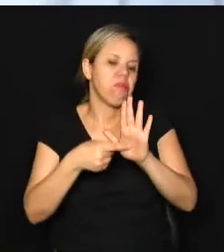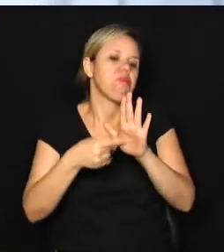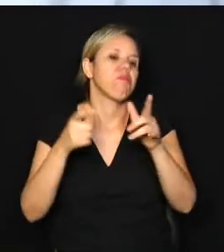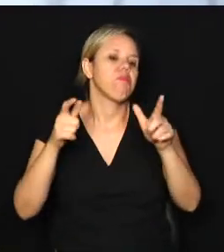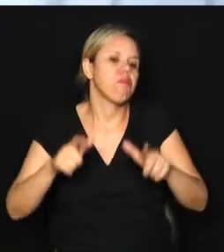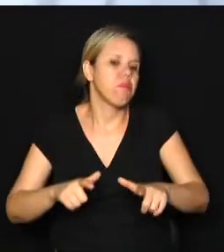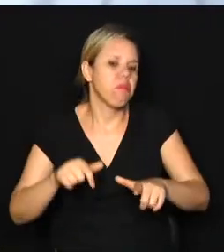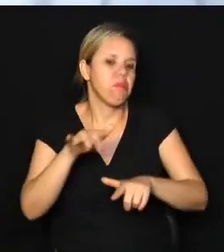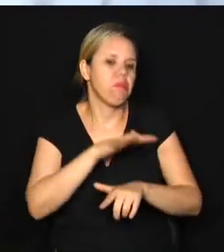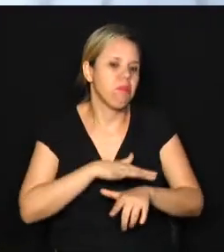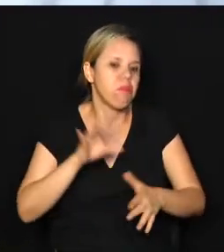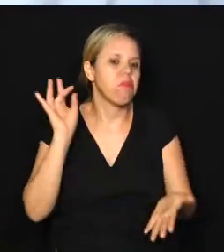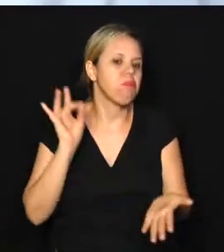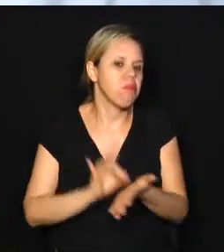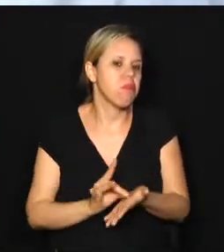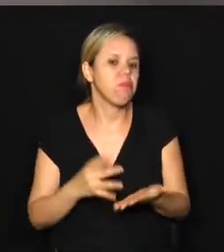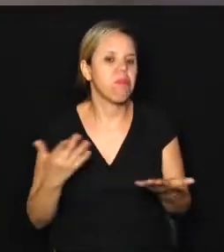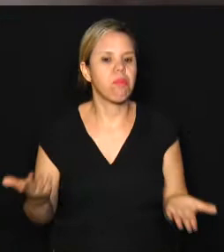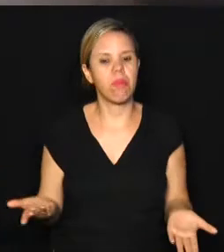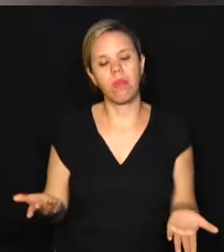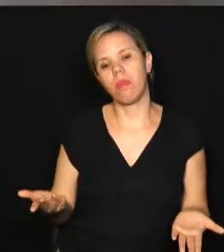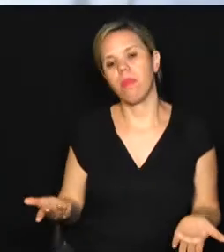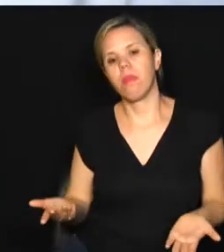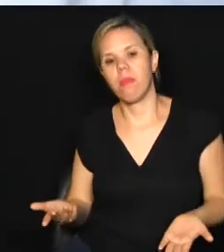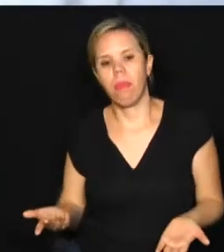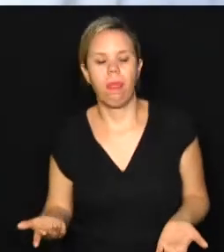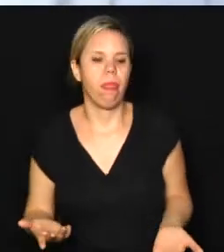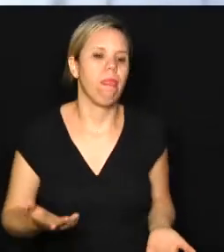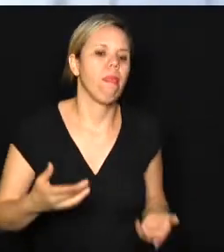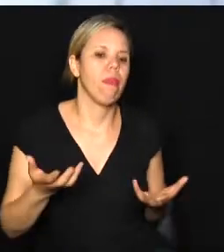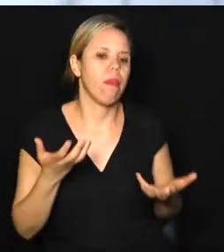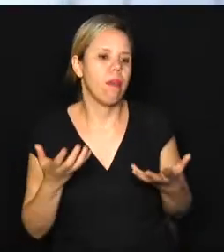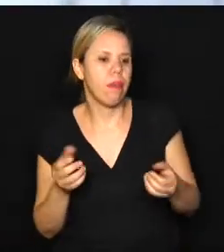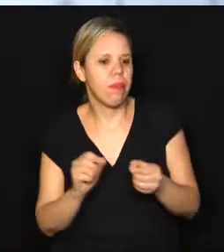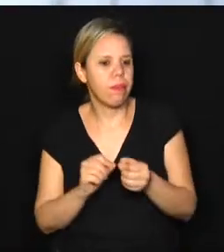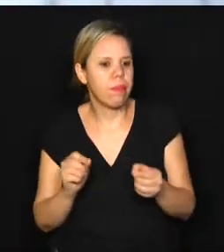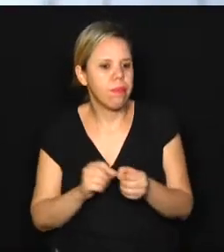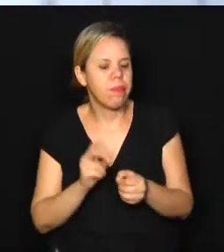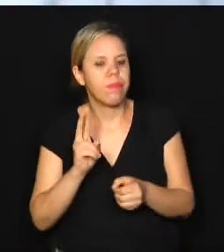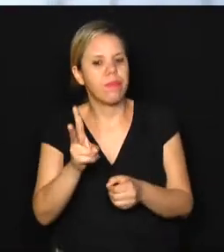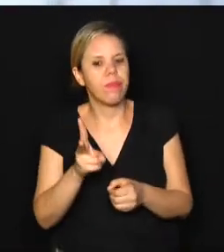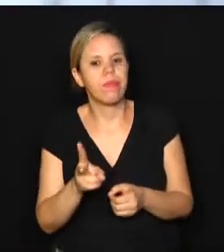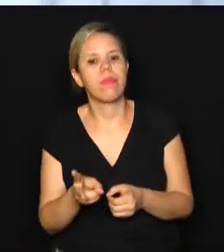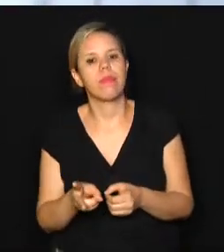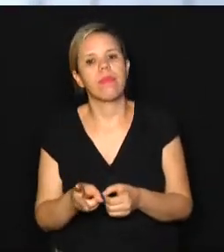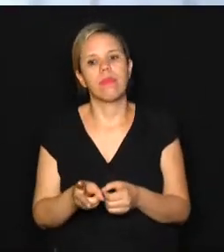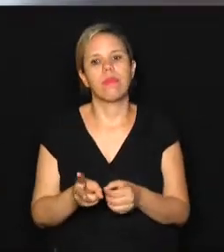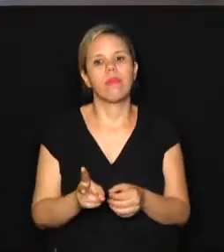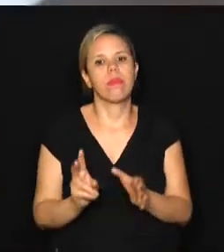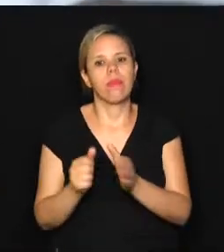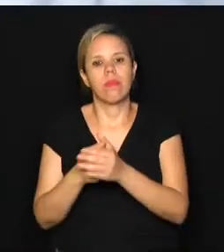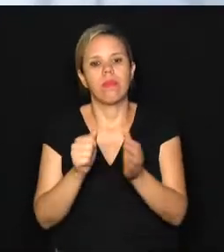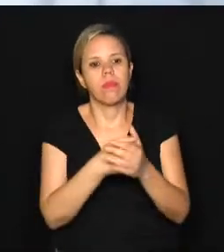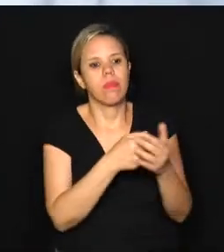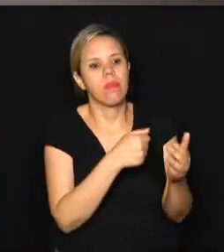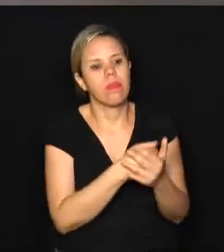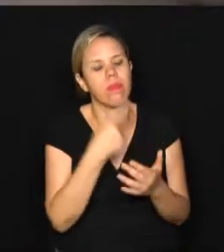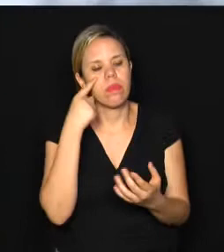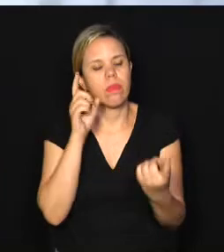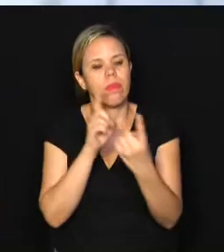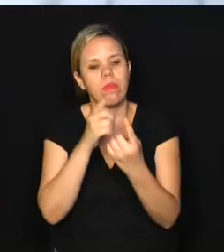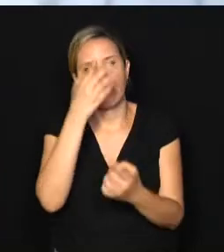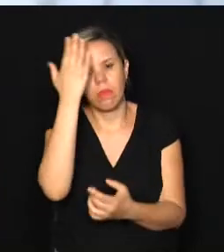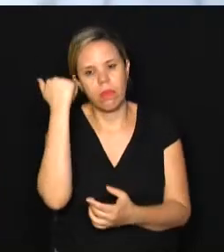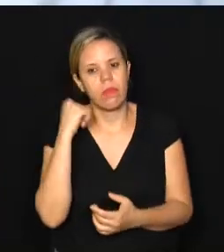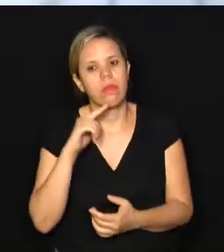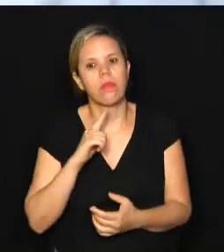a área efetivamente, ou minimamente a área que se pretende. Sempre jogou escamoteado para atender interesse que a gente sabe que é o